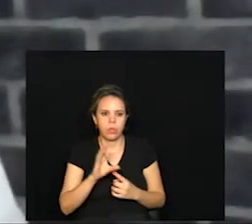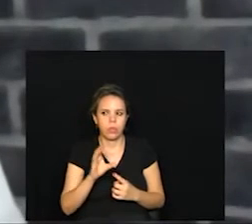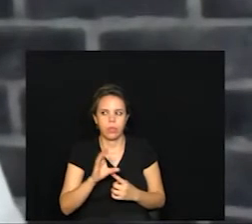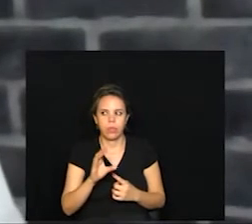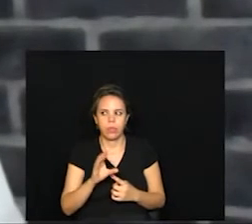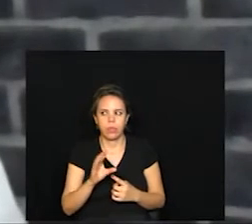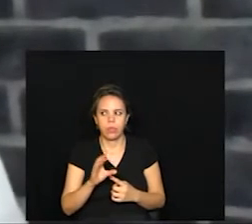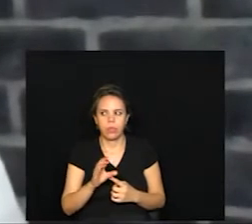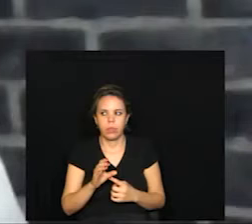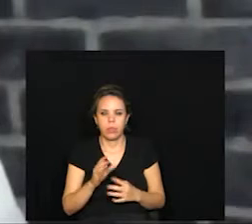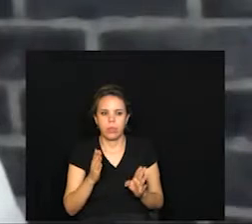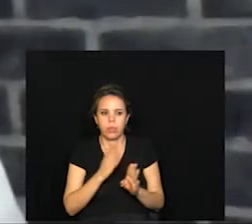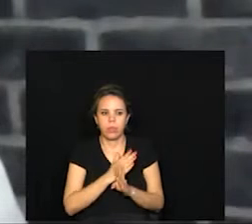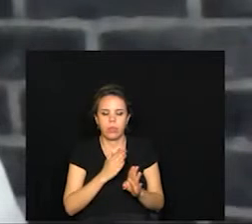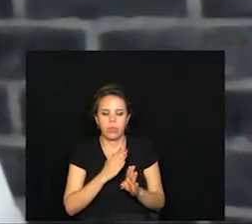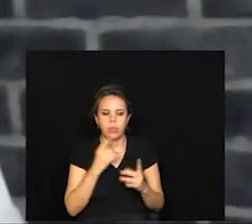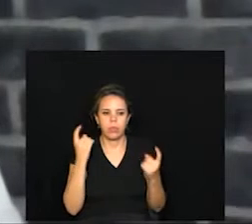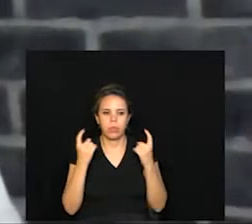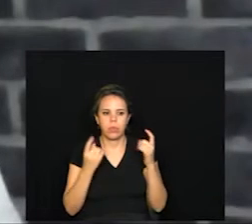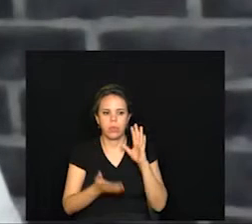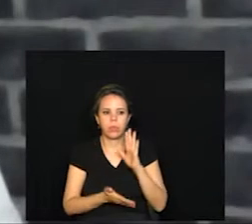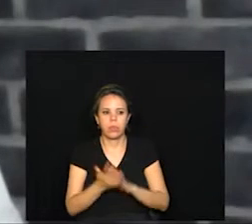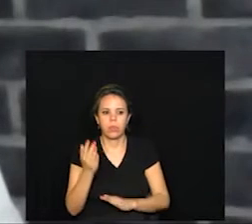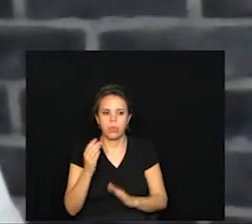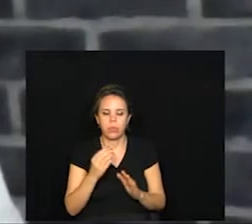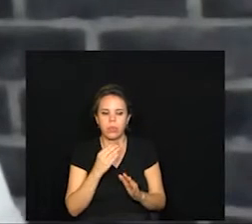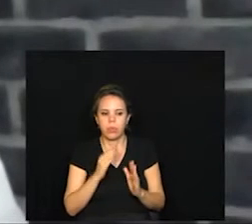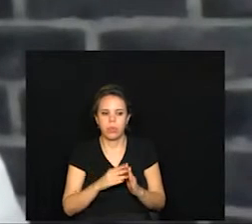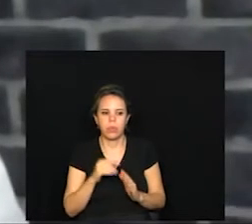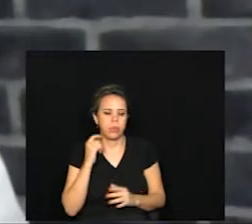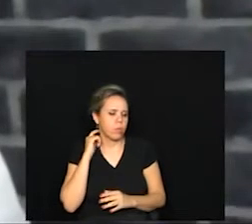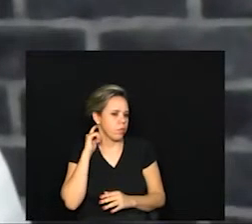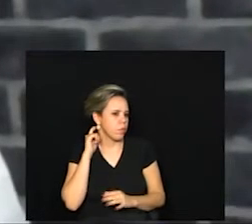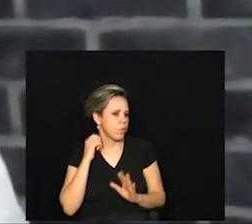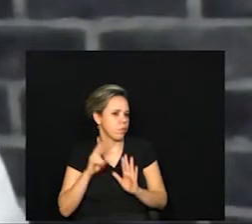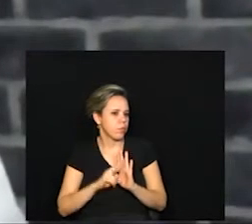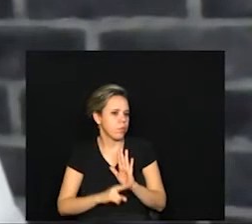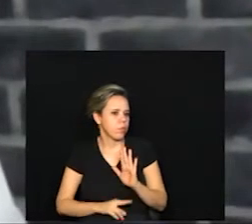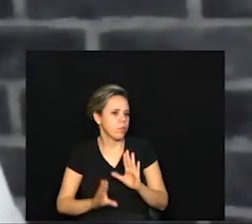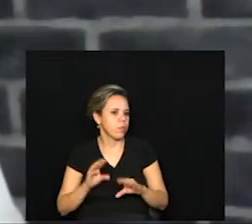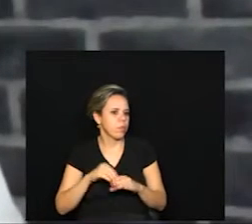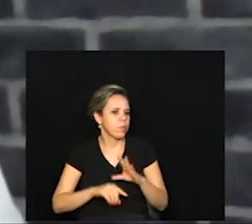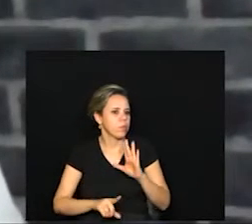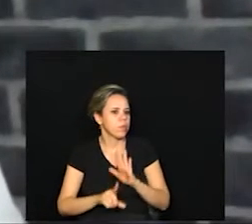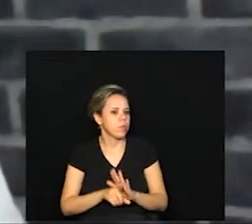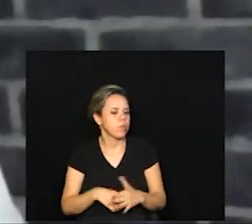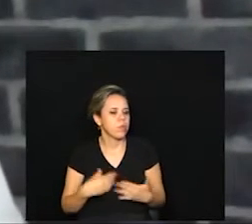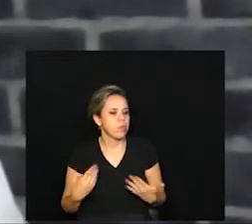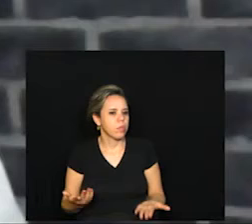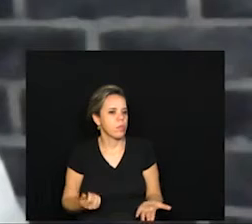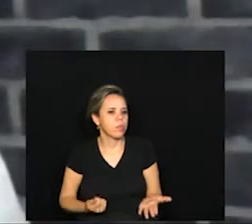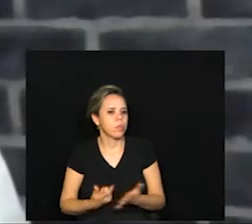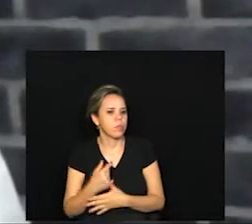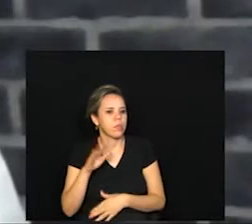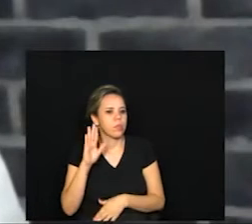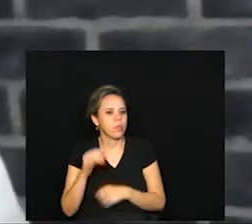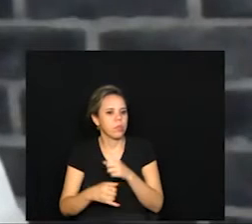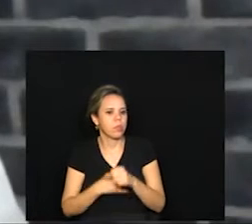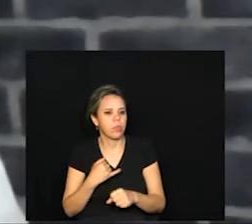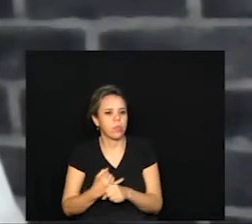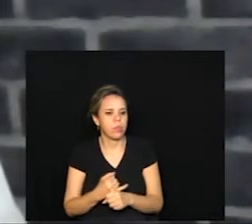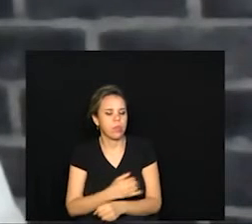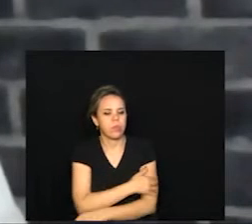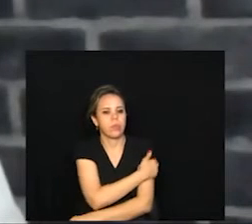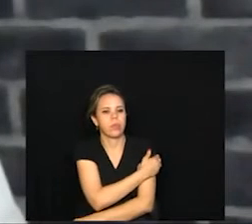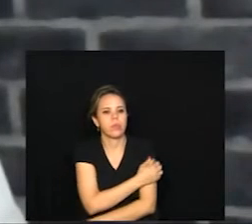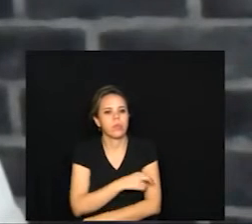consumidores, com receio de sair de casa, até com as determinações legais, né, acabou comprando mais pela internet,